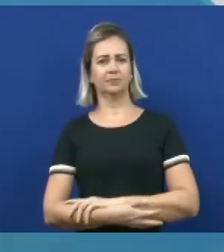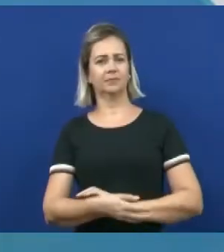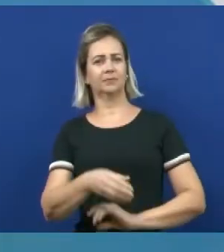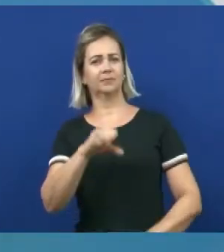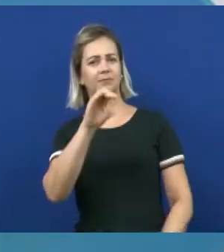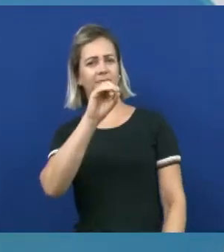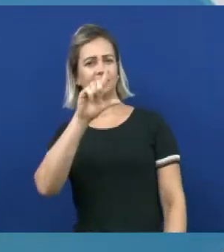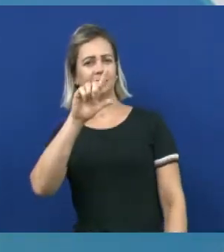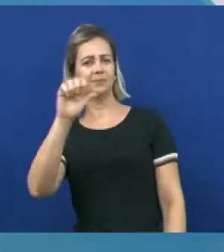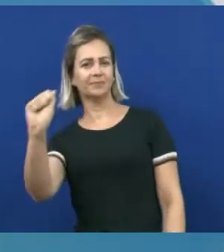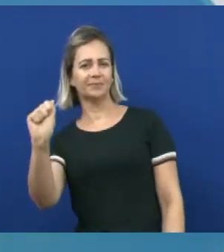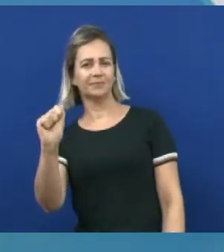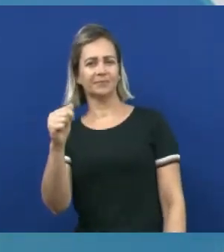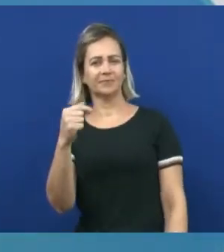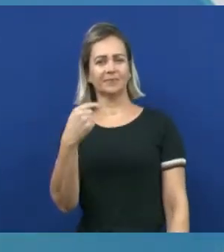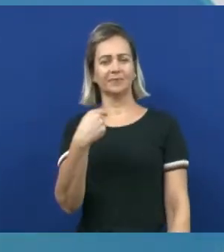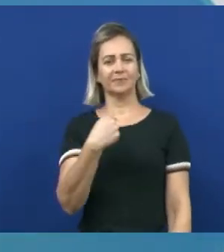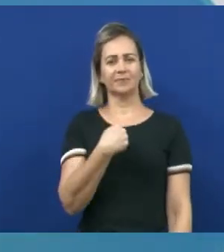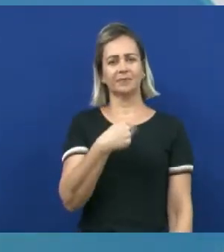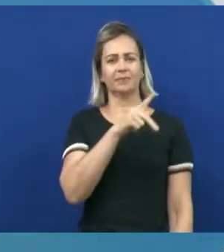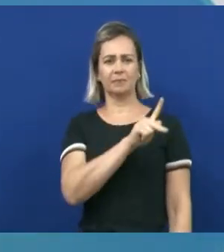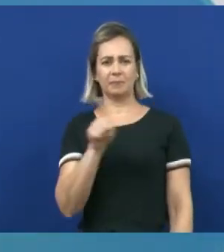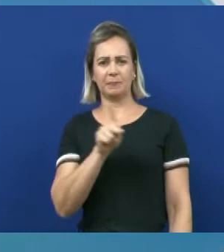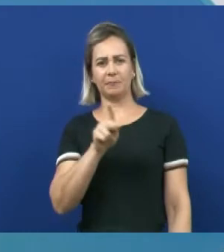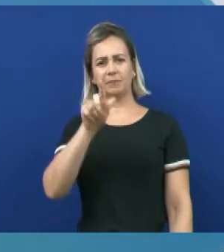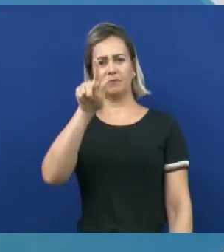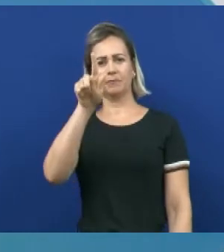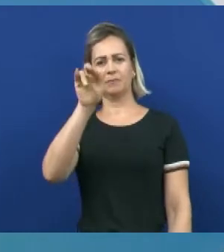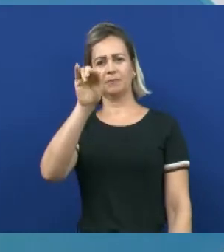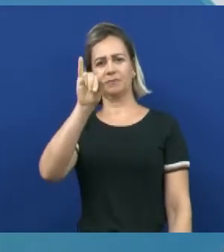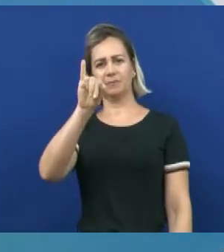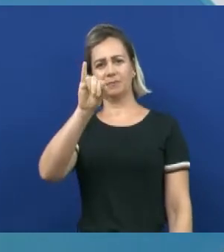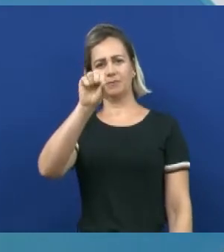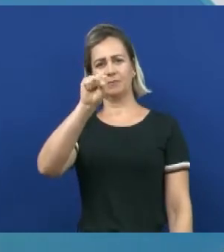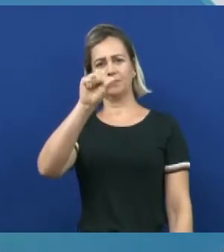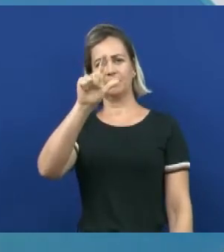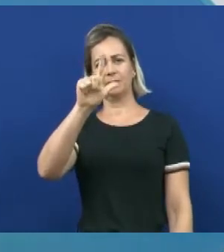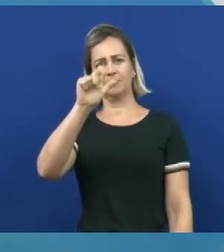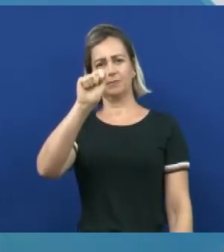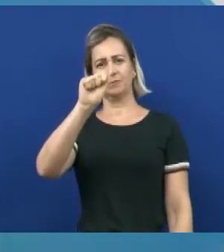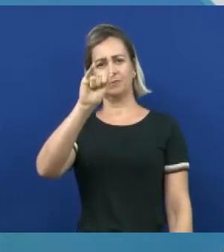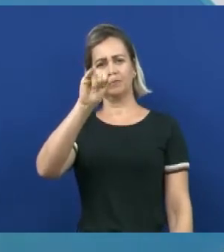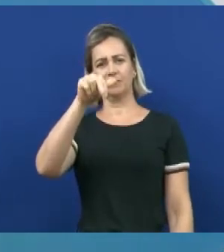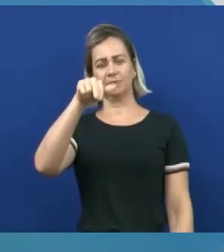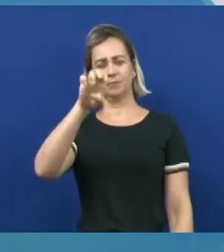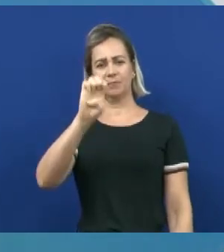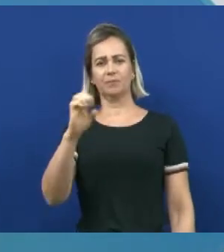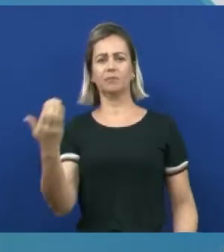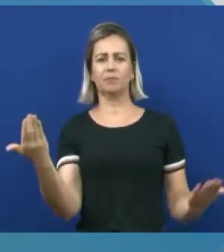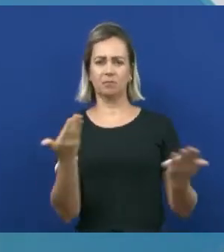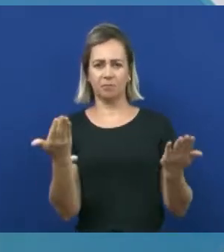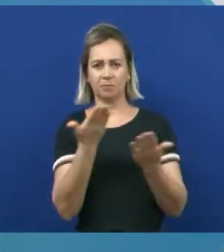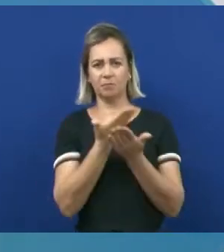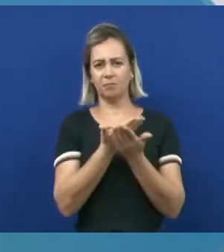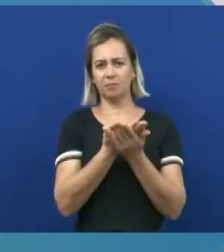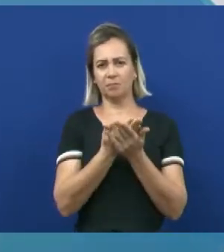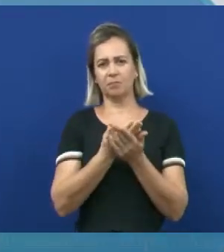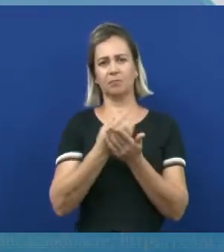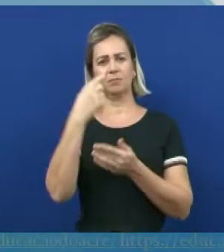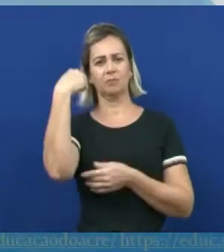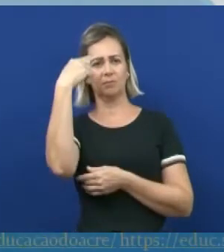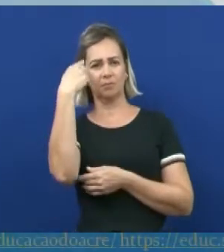Olá, eu sou a professora Gislaine e hoje vamos para mais uma aula de língua espanhola. Na aula de hoje, a gente vai comentar um pouquinho